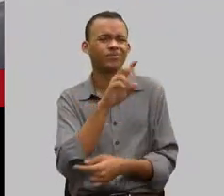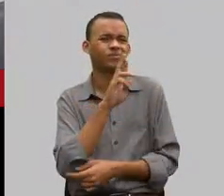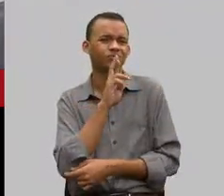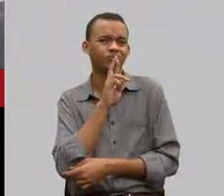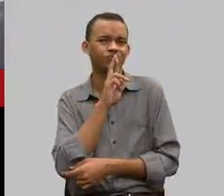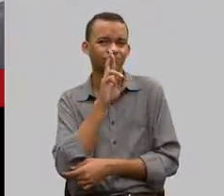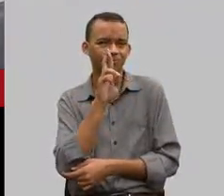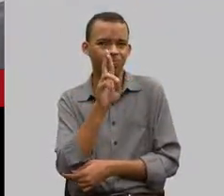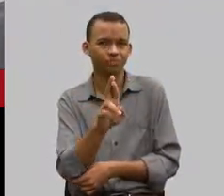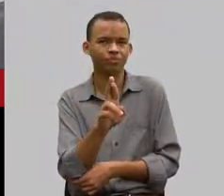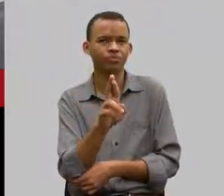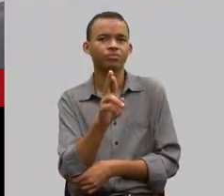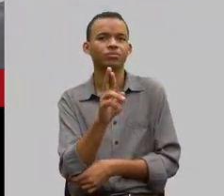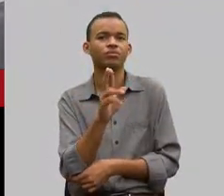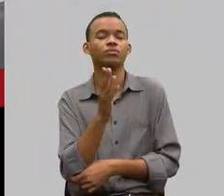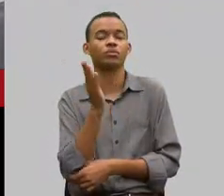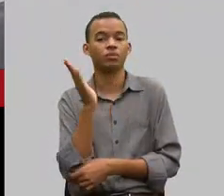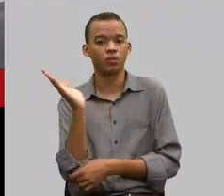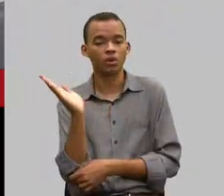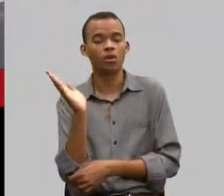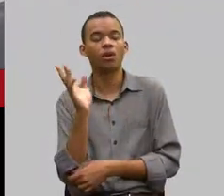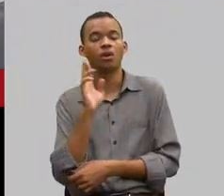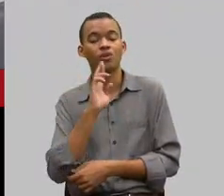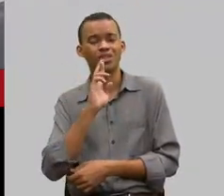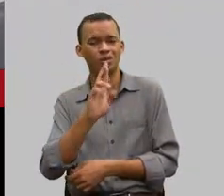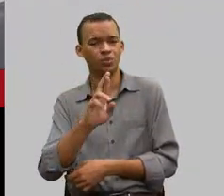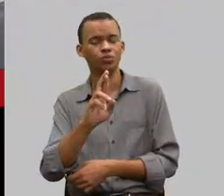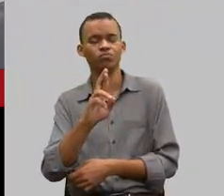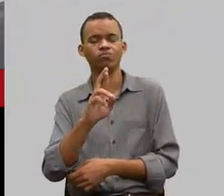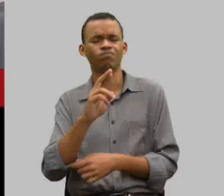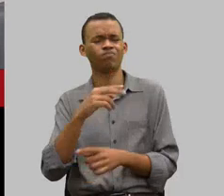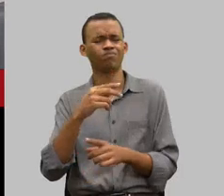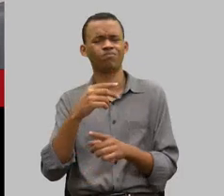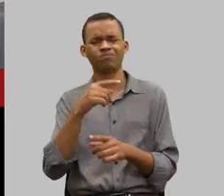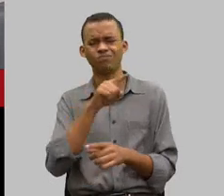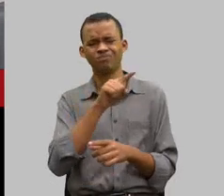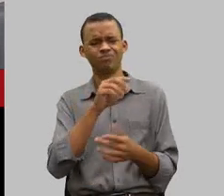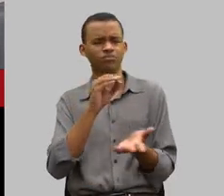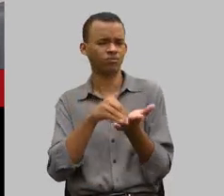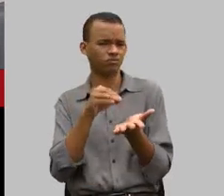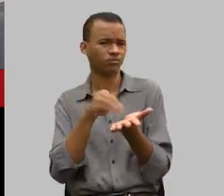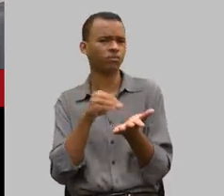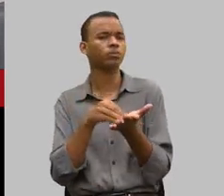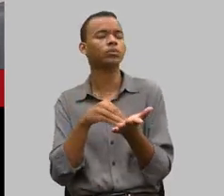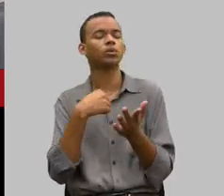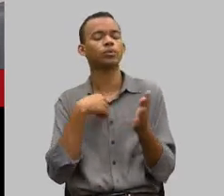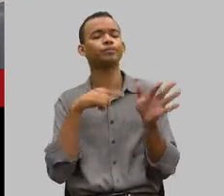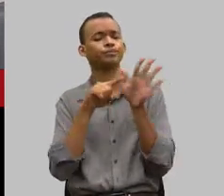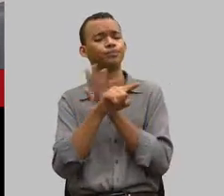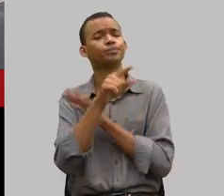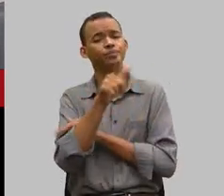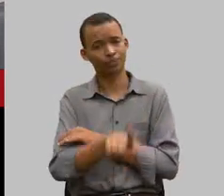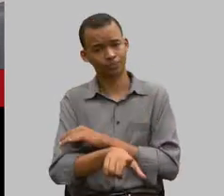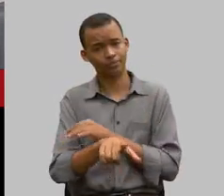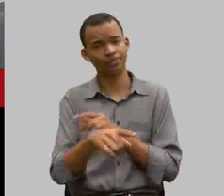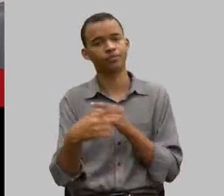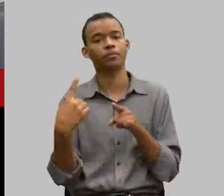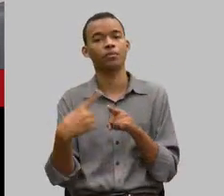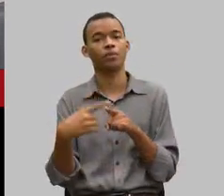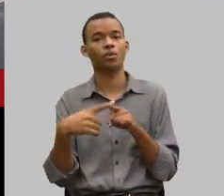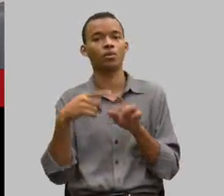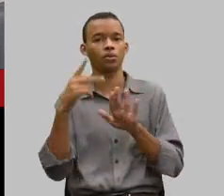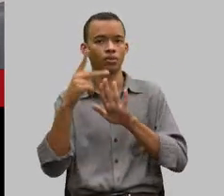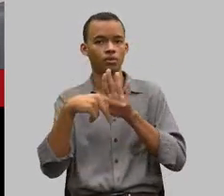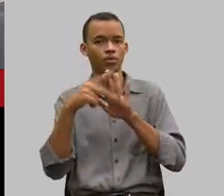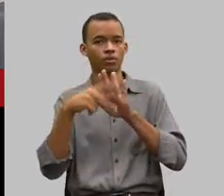questionamento do colega Deputado Sargento Rodrigues por isso eu estou novamente questionando porque o projeto saiu daqui do jeito